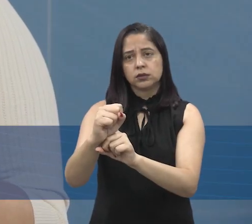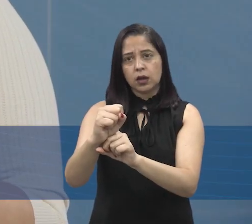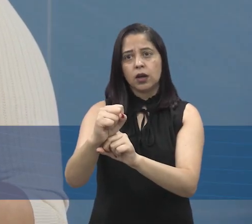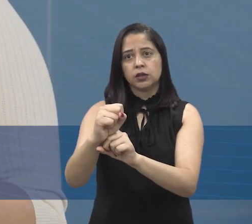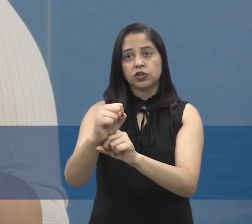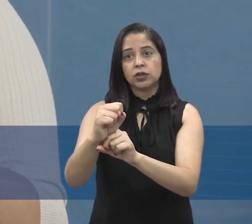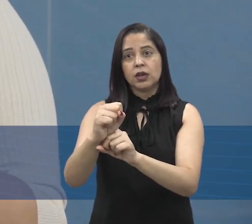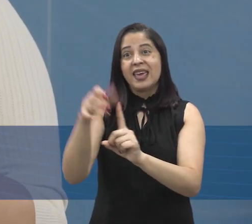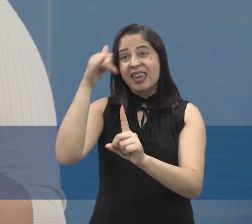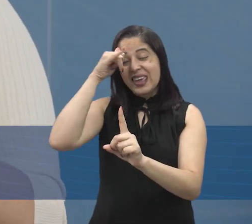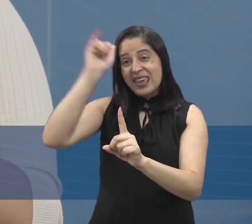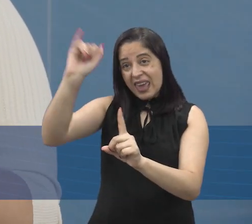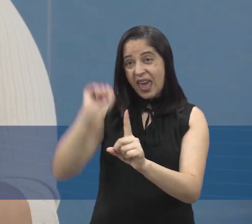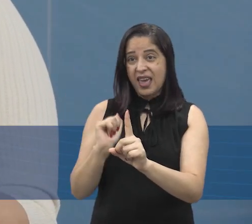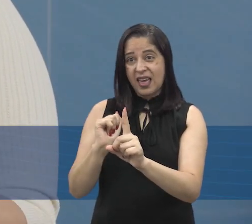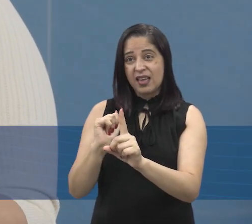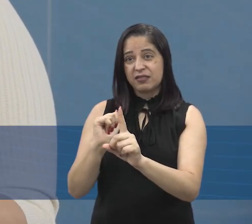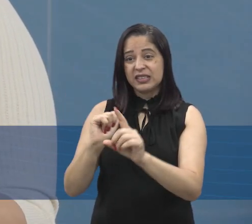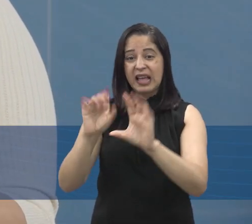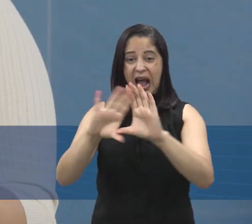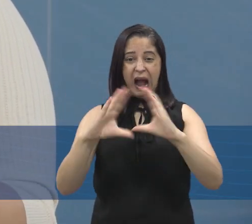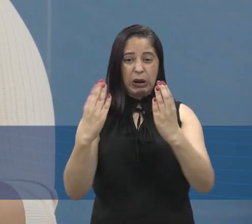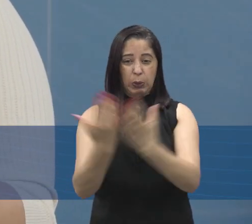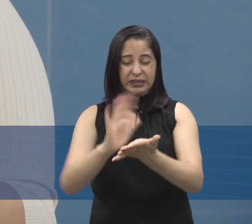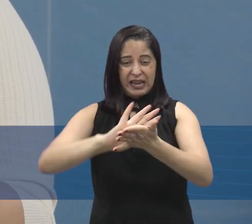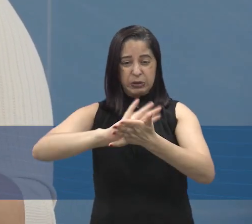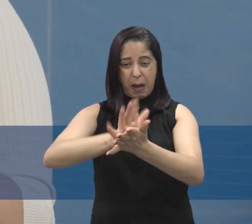entes privados, têm uma grande responsabilidade